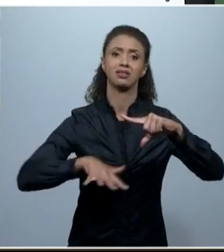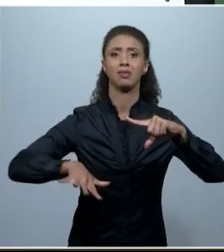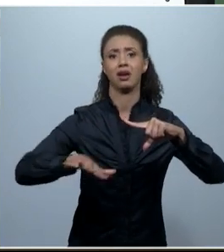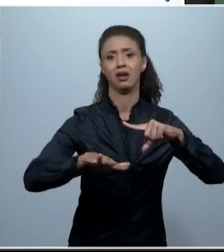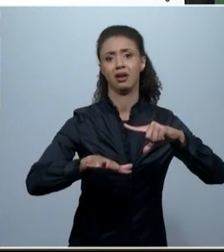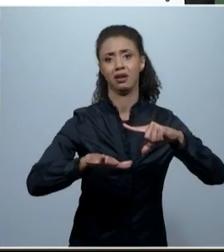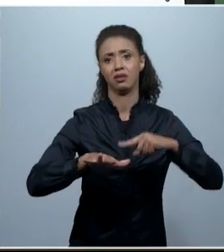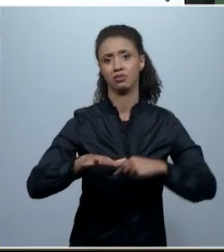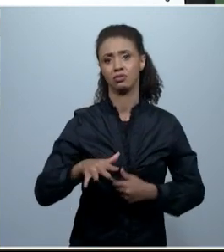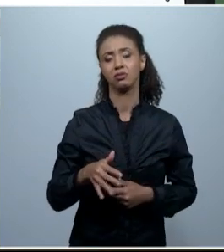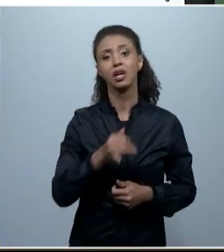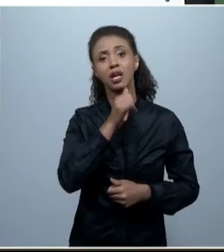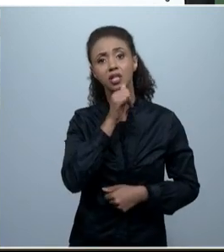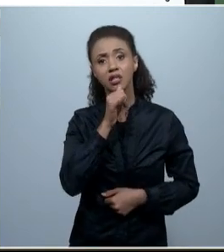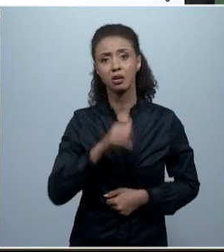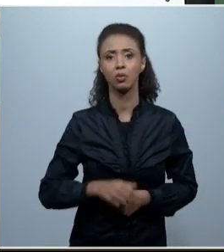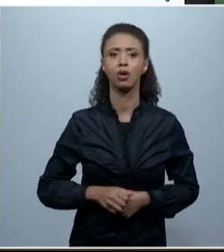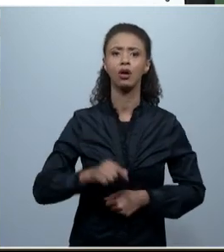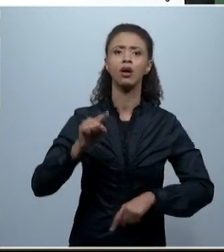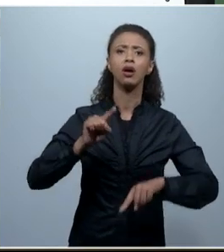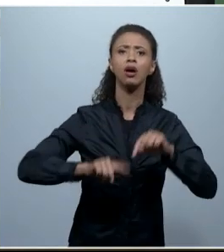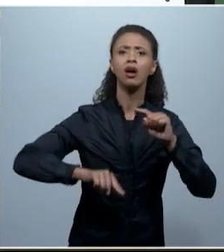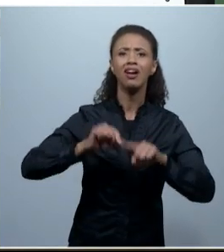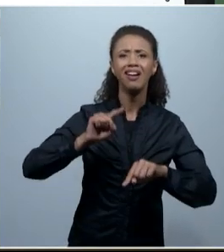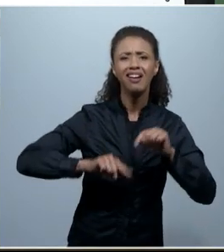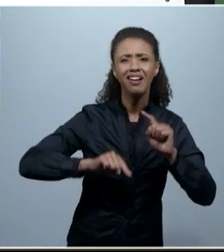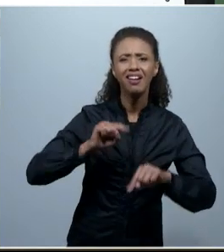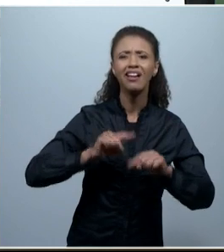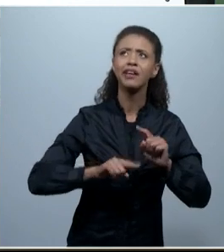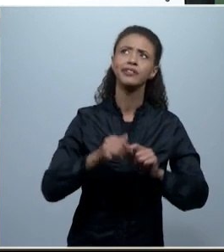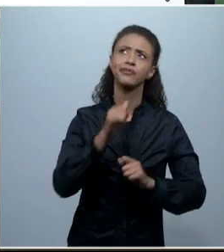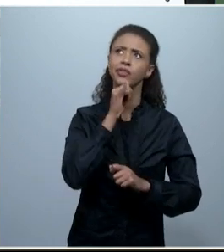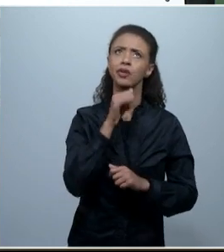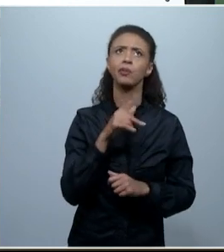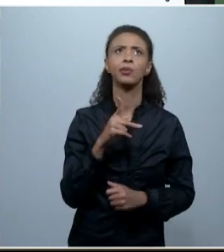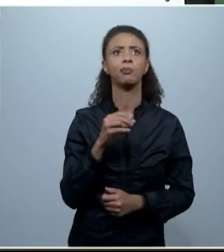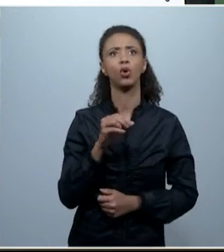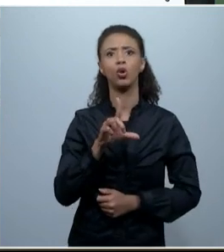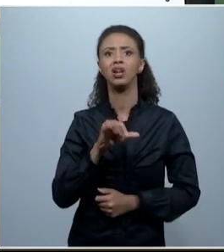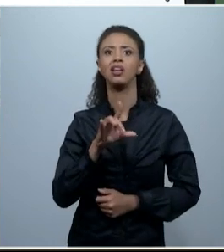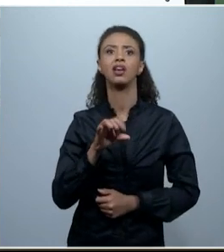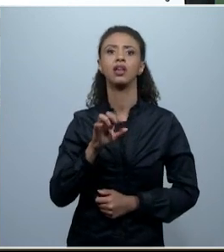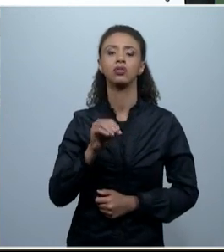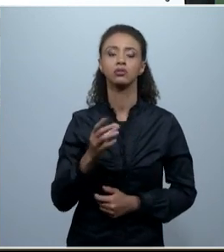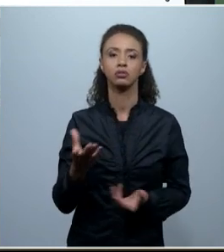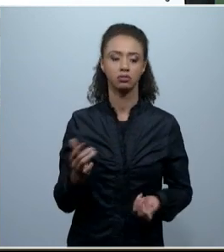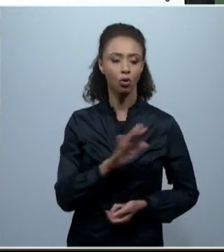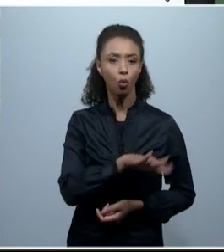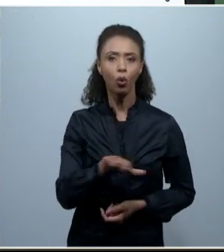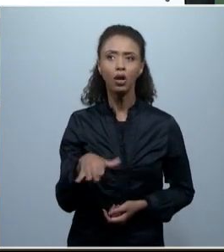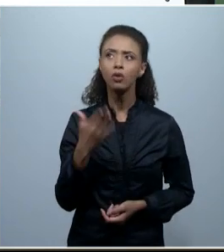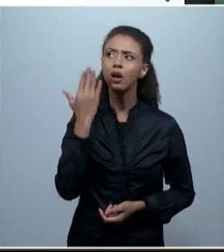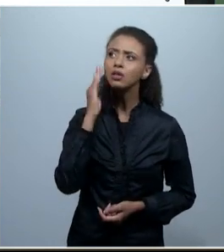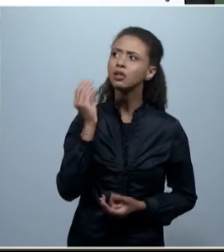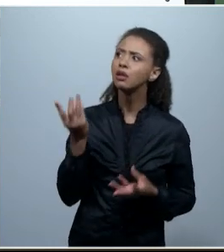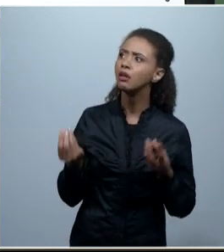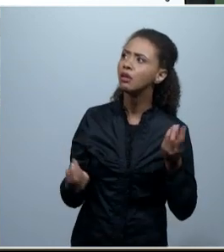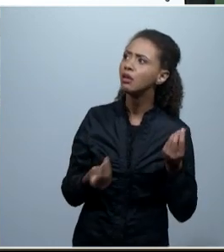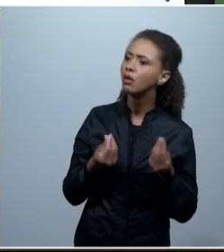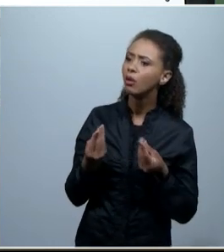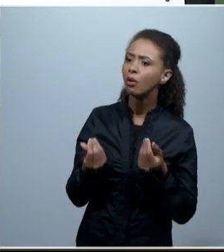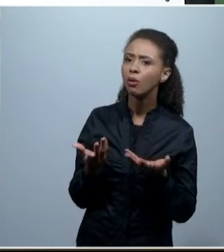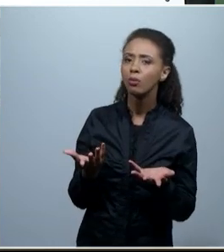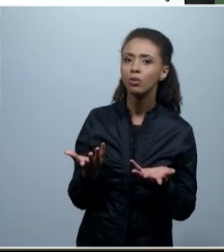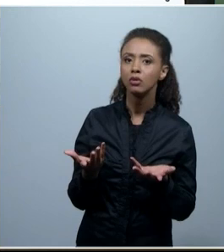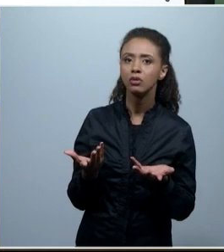tem objetos poliedros é muito complicado para o aluno entender a natureza da geometria espacial